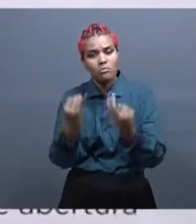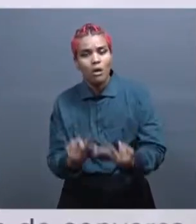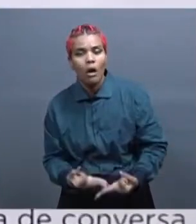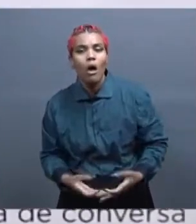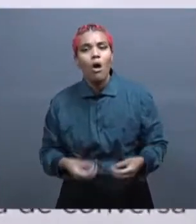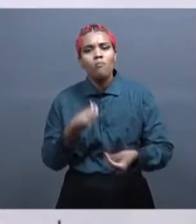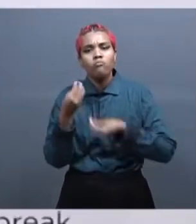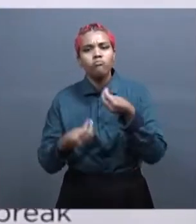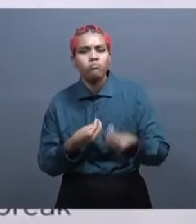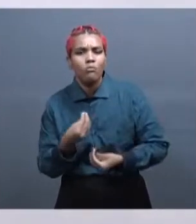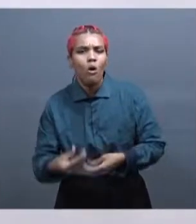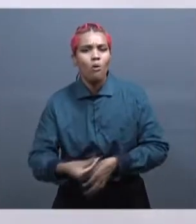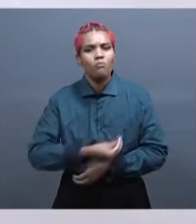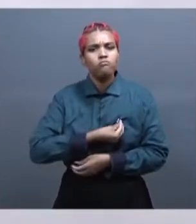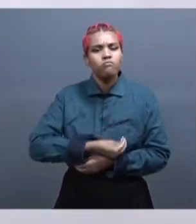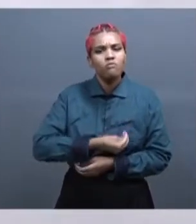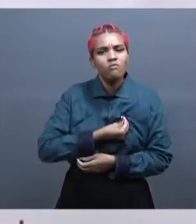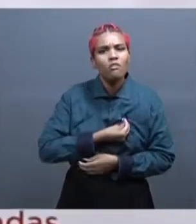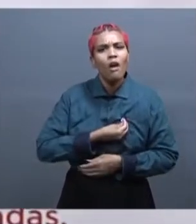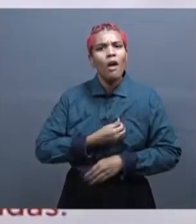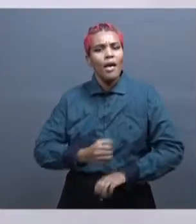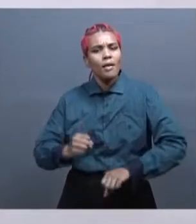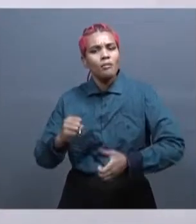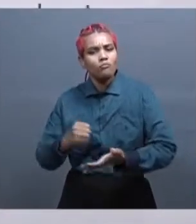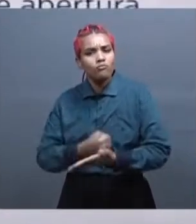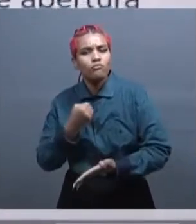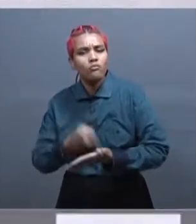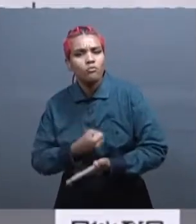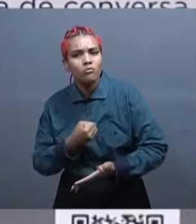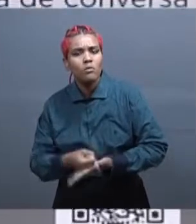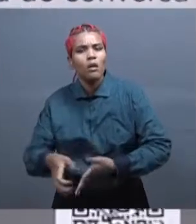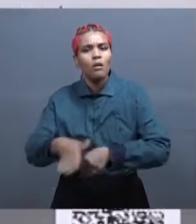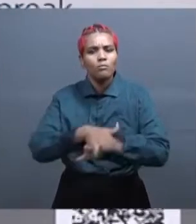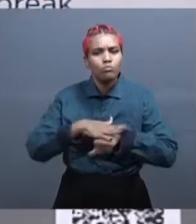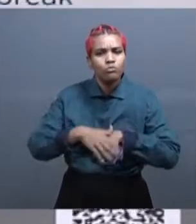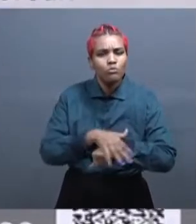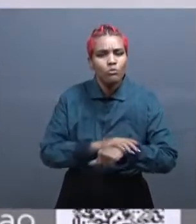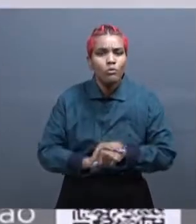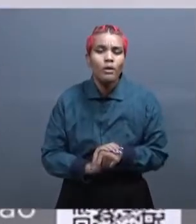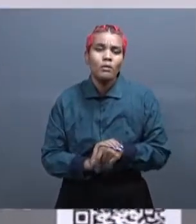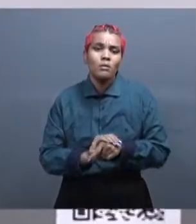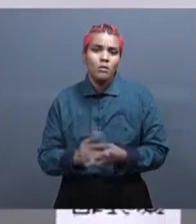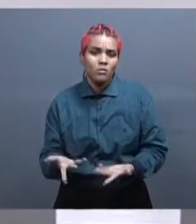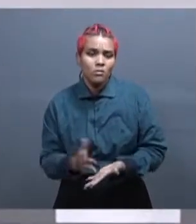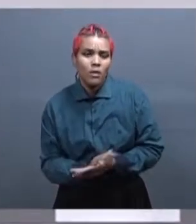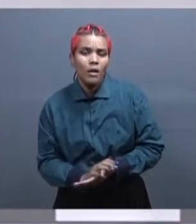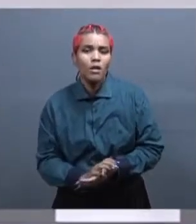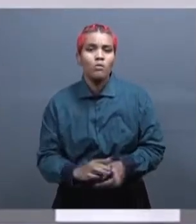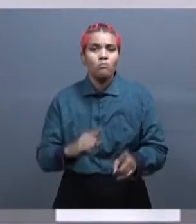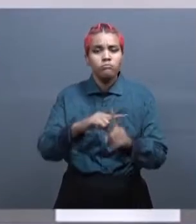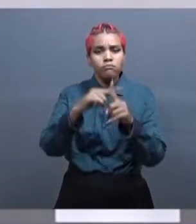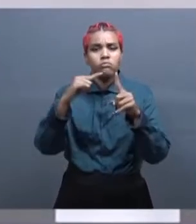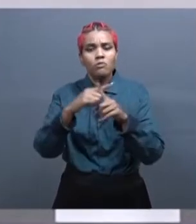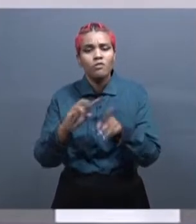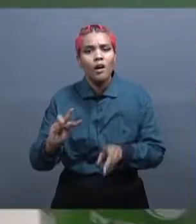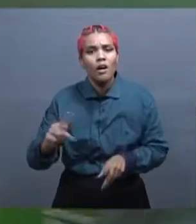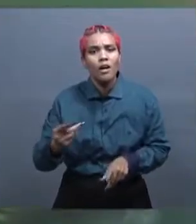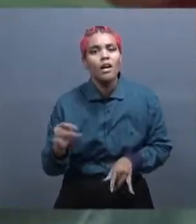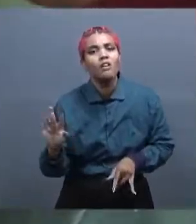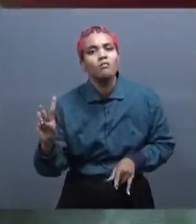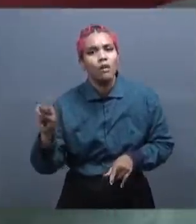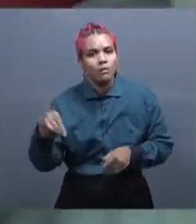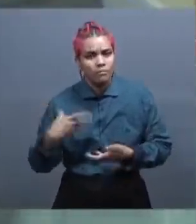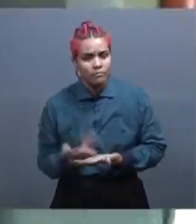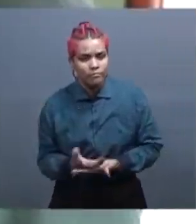viver como terceiro enfrentar nem a doença após positivo hiv ok muito